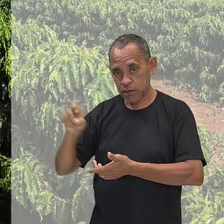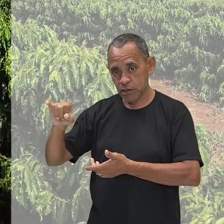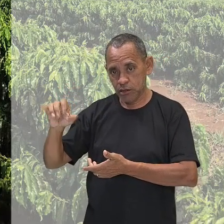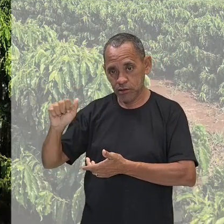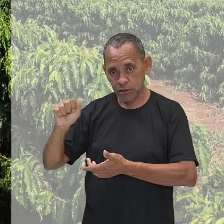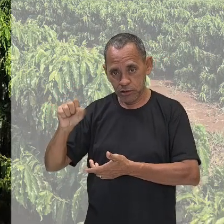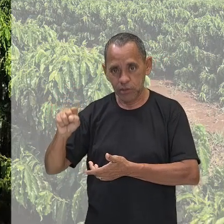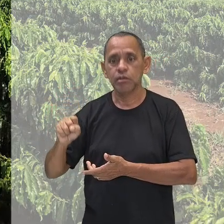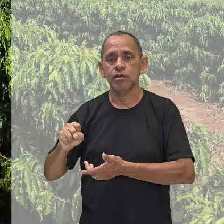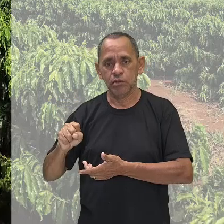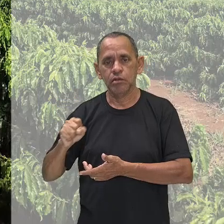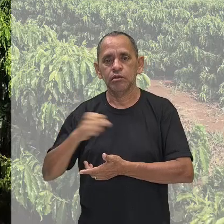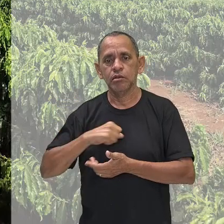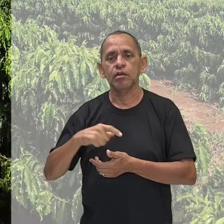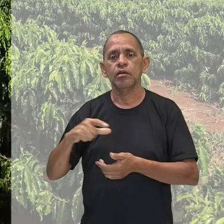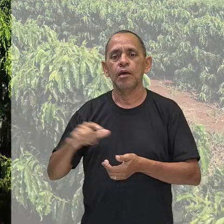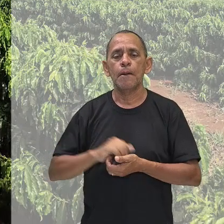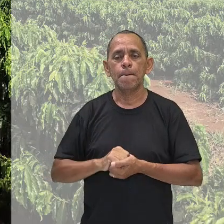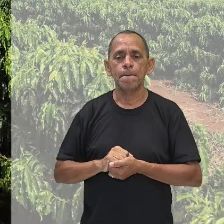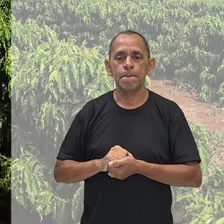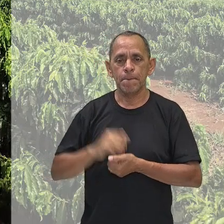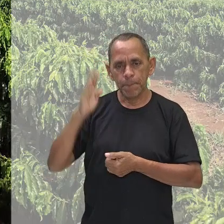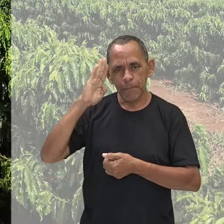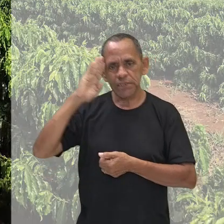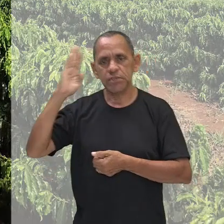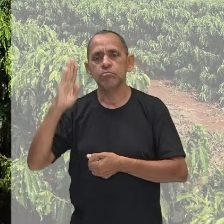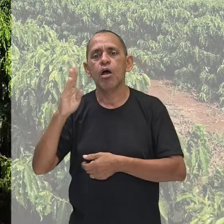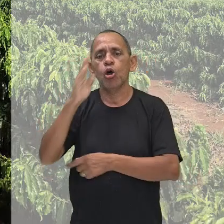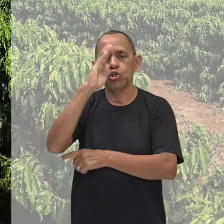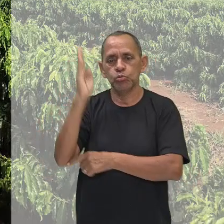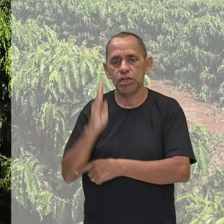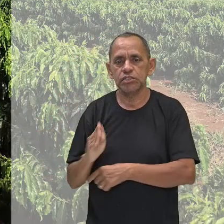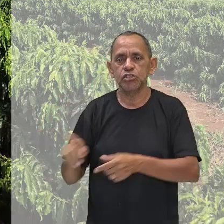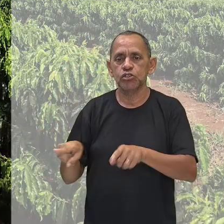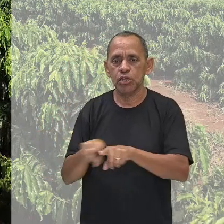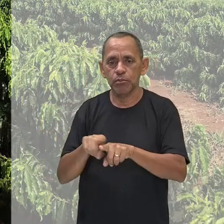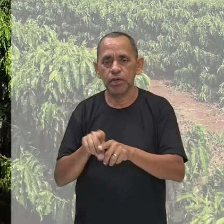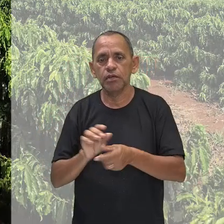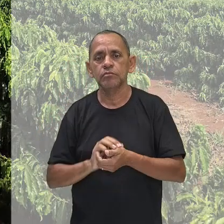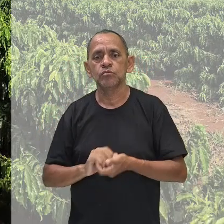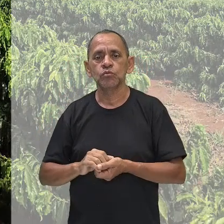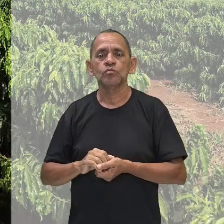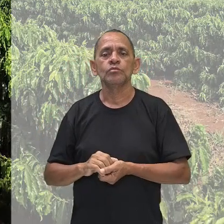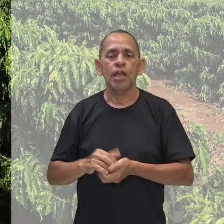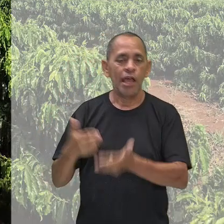Também atuou diretamente no conflito e foi responsável ali por algumas chacinas